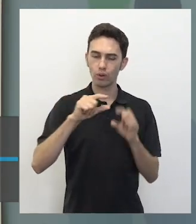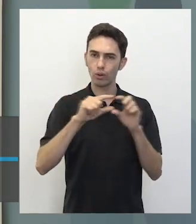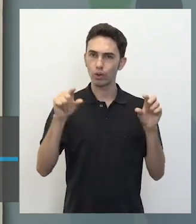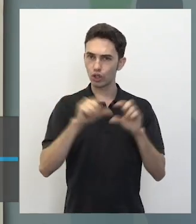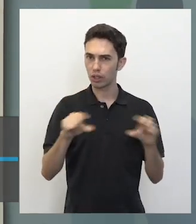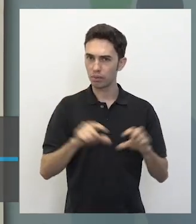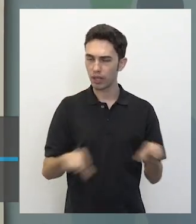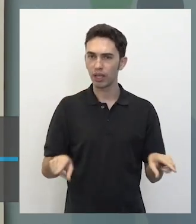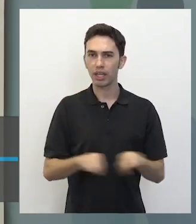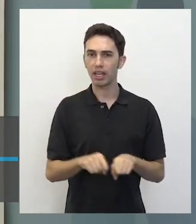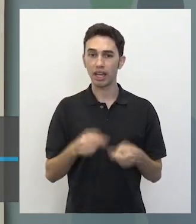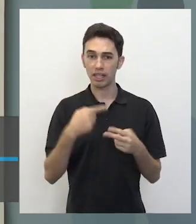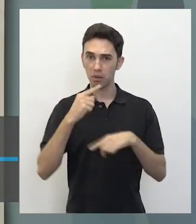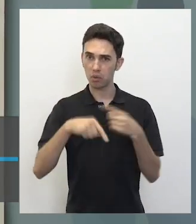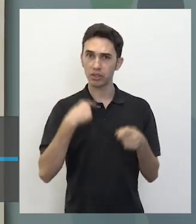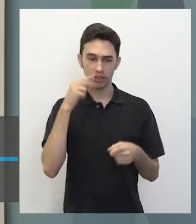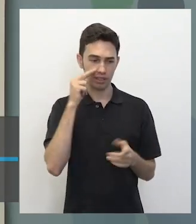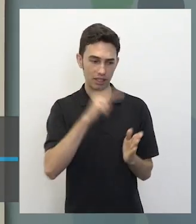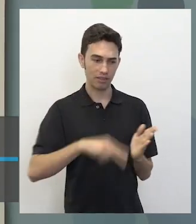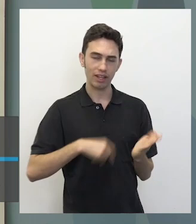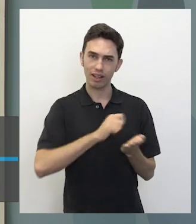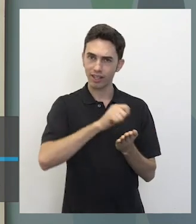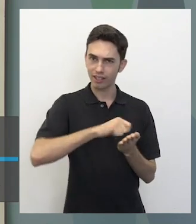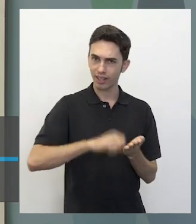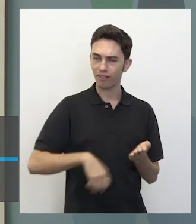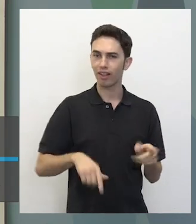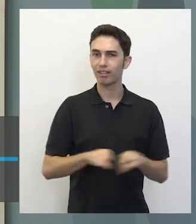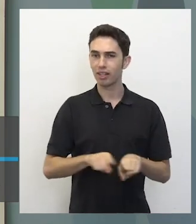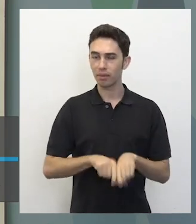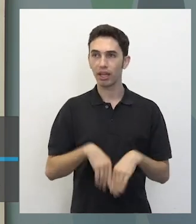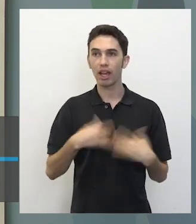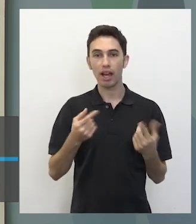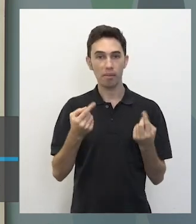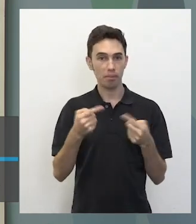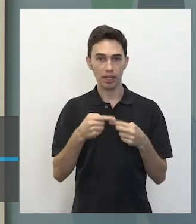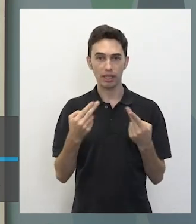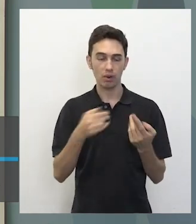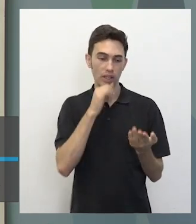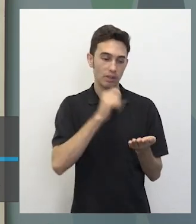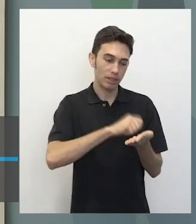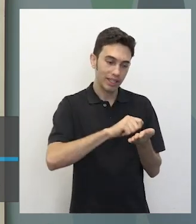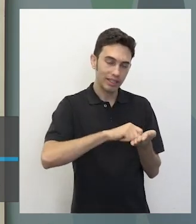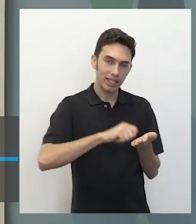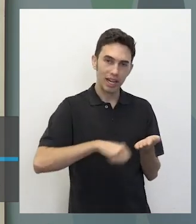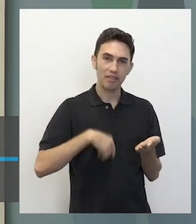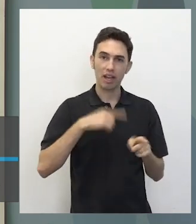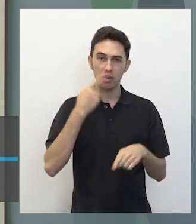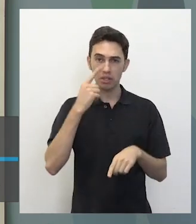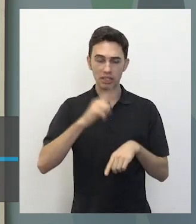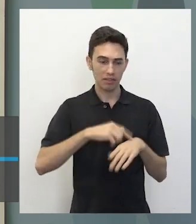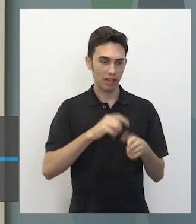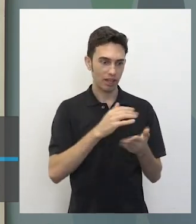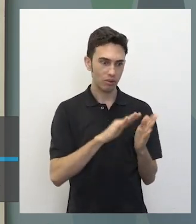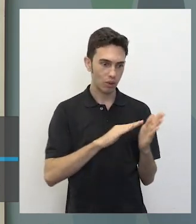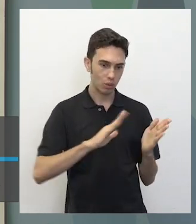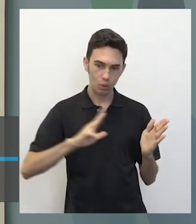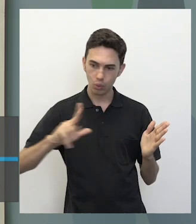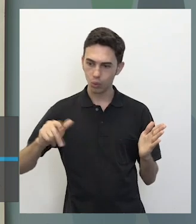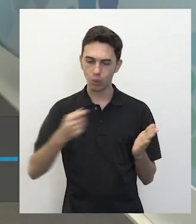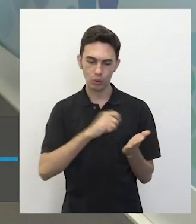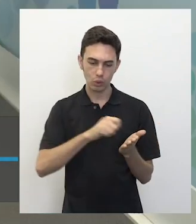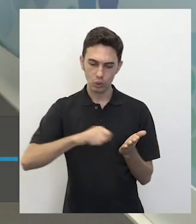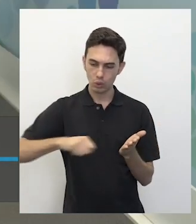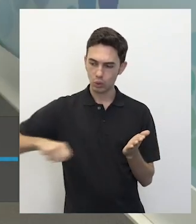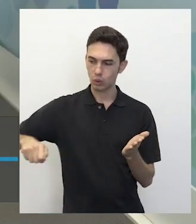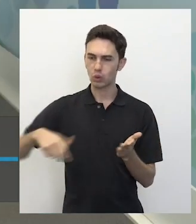né? Tá se aprofundando na leitura. A mesma coisa é a escrita. Começa a escrever um verso, daqui a pouco você está escrevendo aí uma antologia completa. E muitos